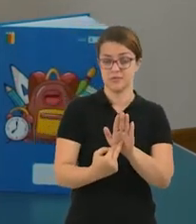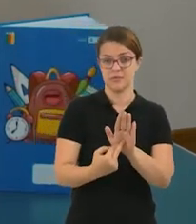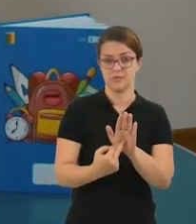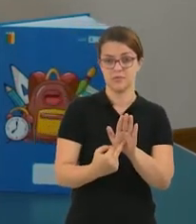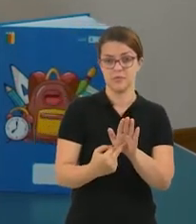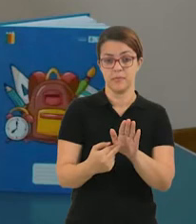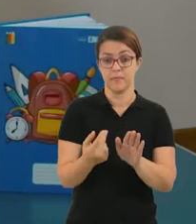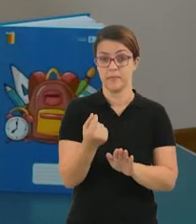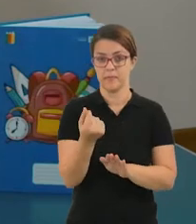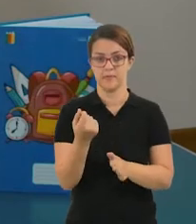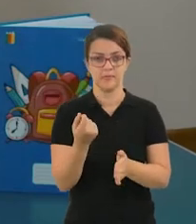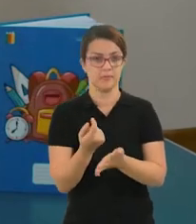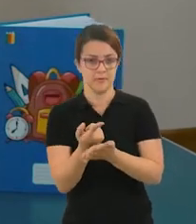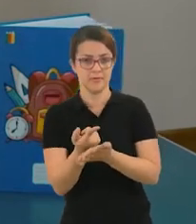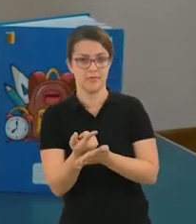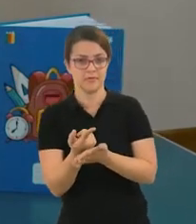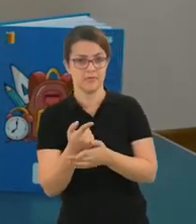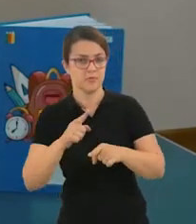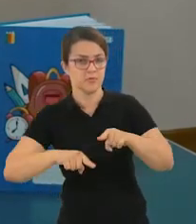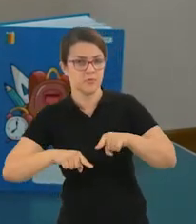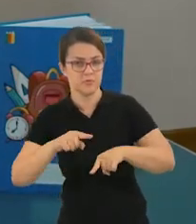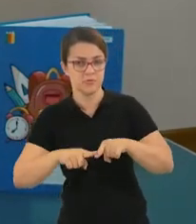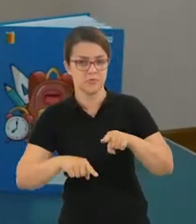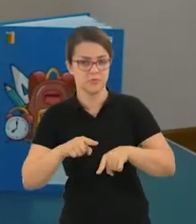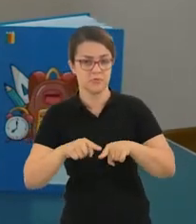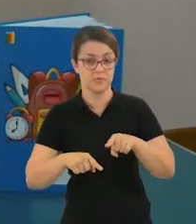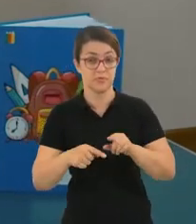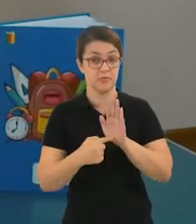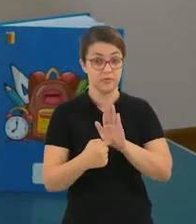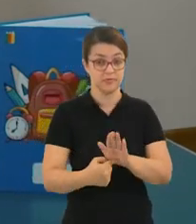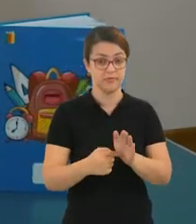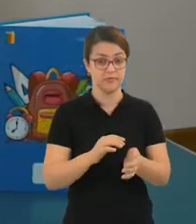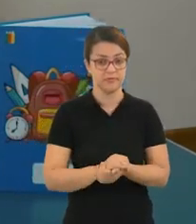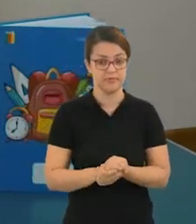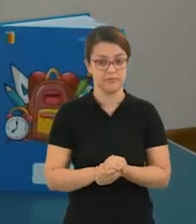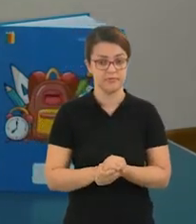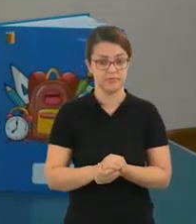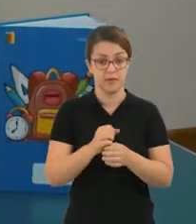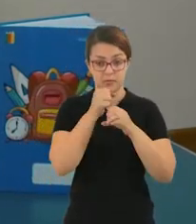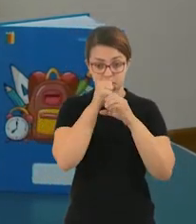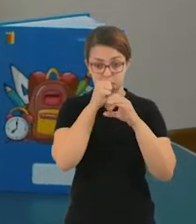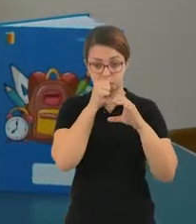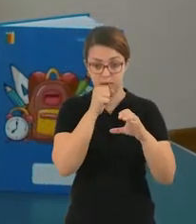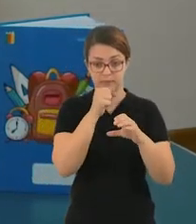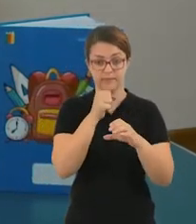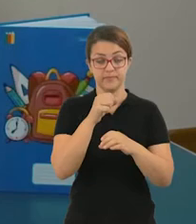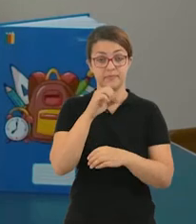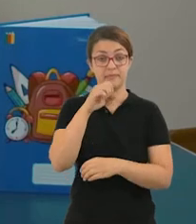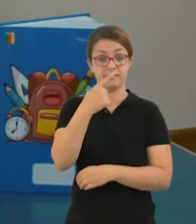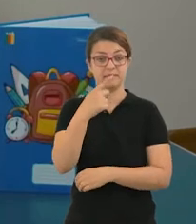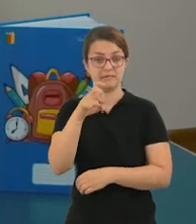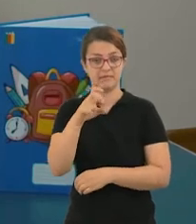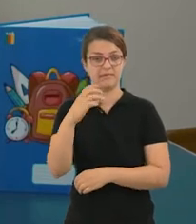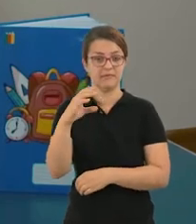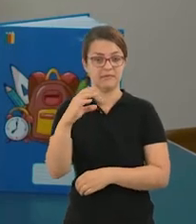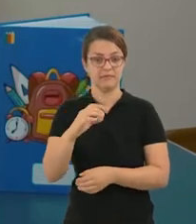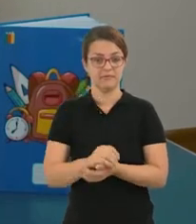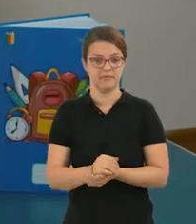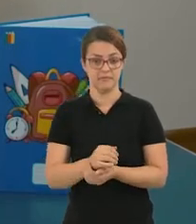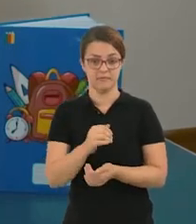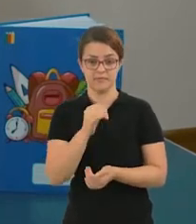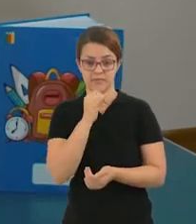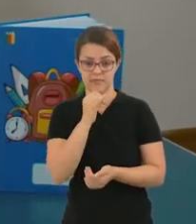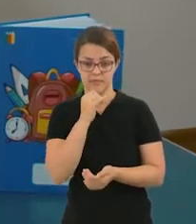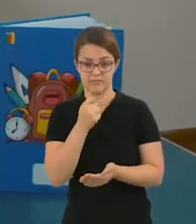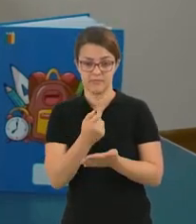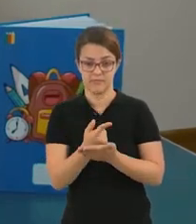representar os preços de alguns produtos. Então nós temos aqui alguns produtos. Bexigas, 15 centavos. Então você pode